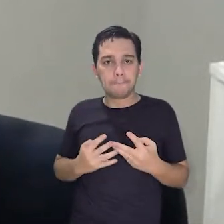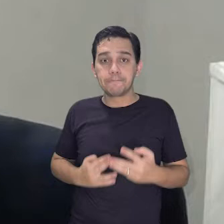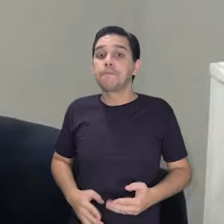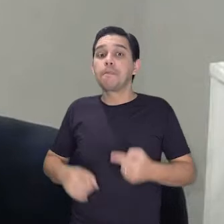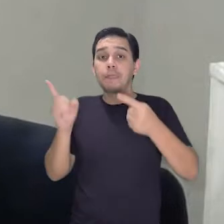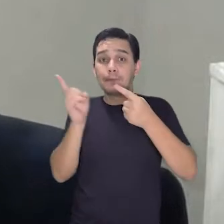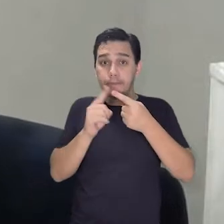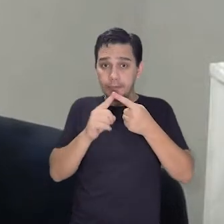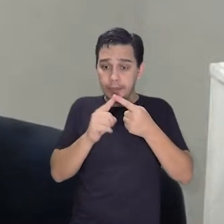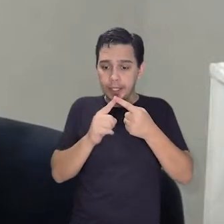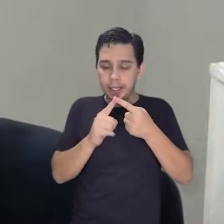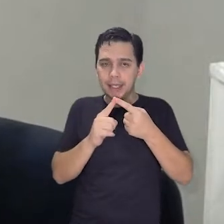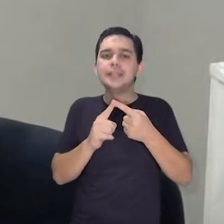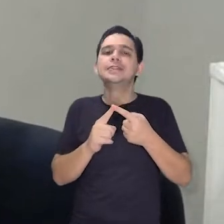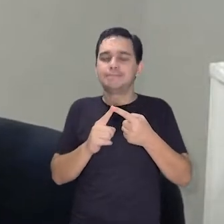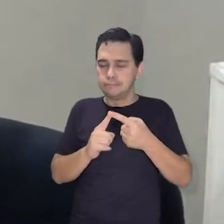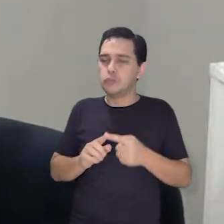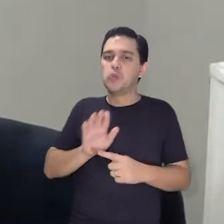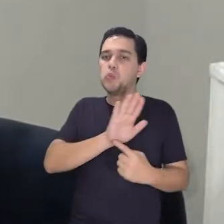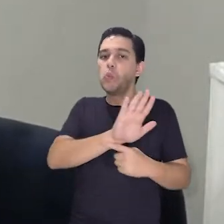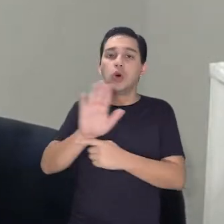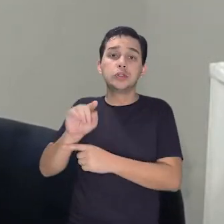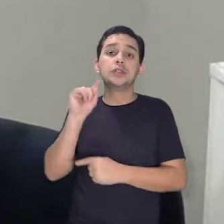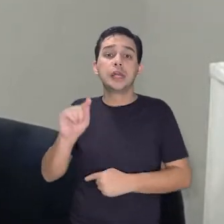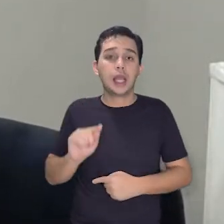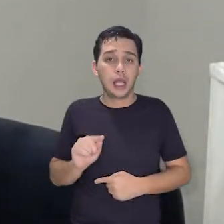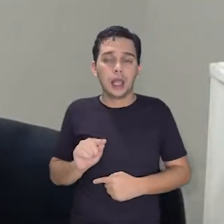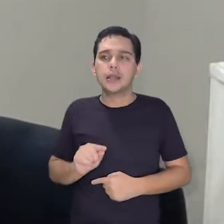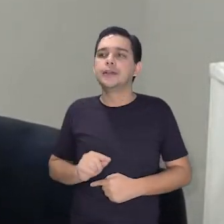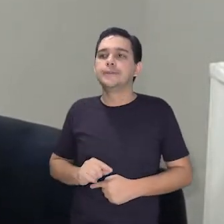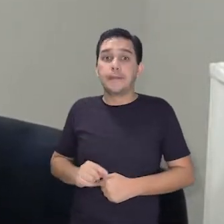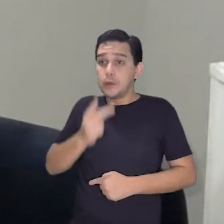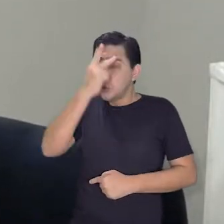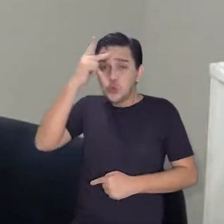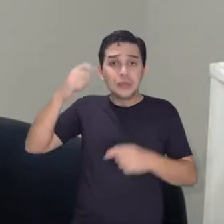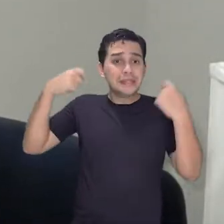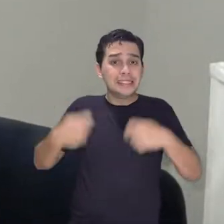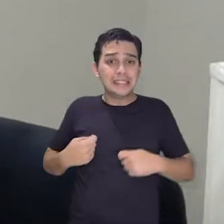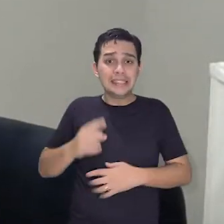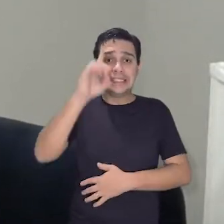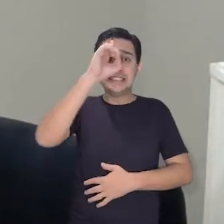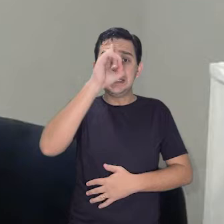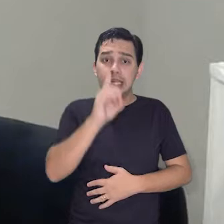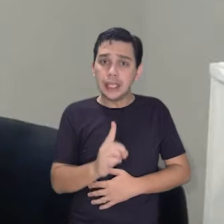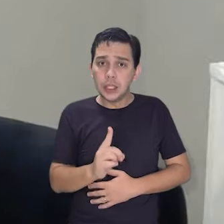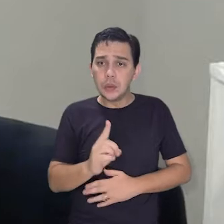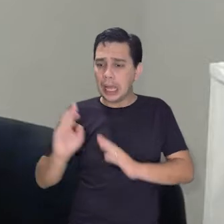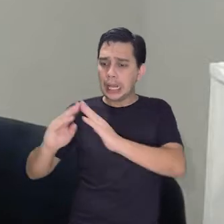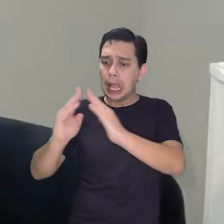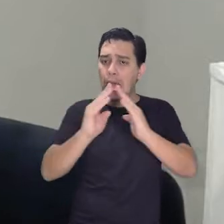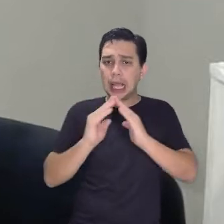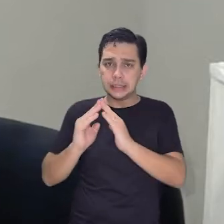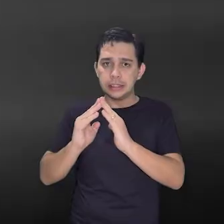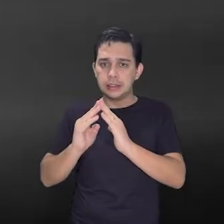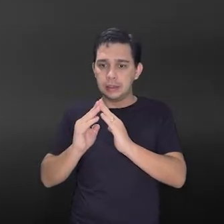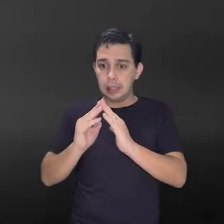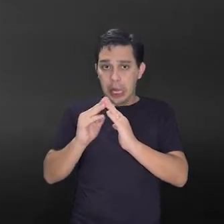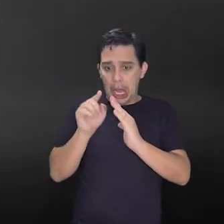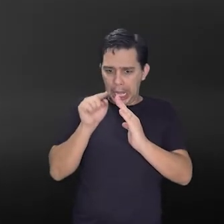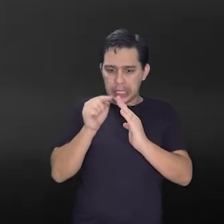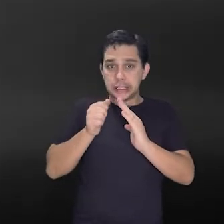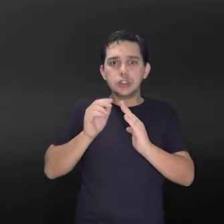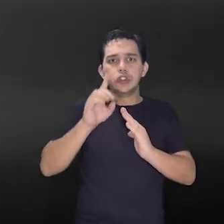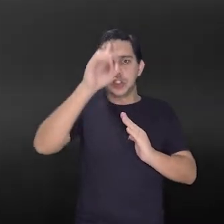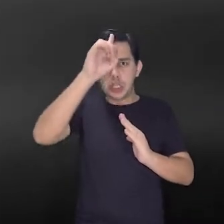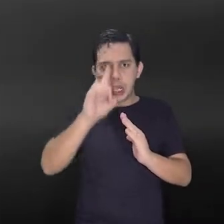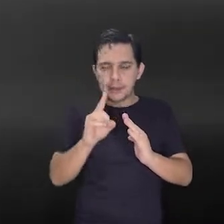representa a fixação da tese de que o direito à moradia ele não pode se sobrepor ao direito ao meio ambiente ecologicamente